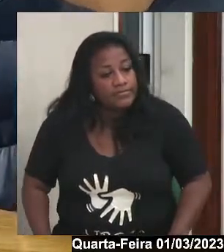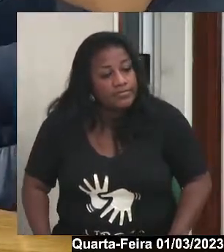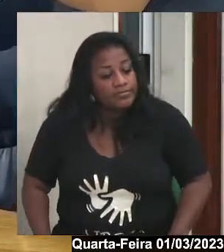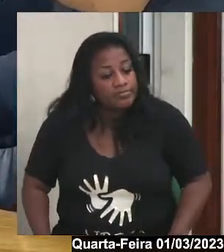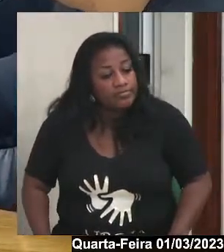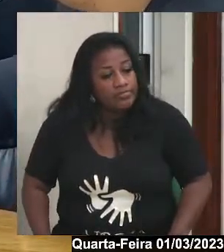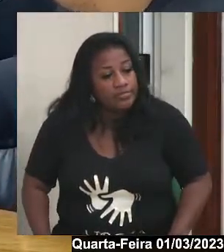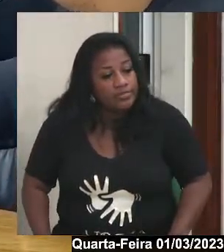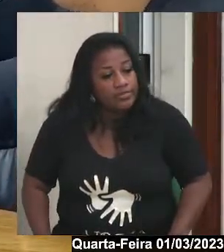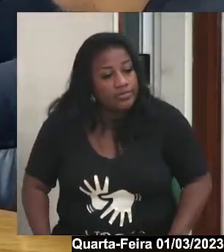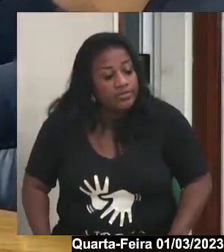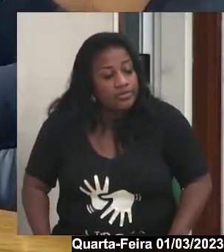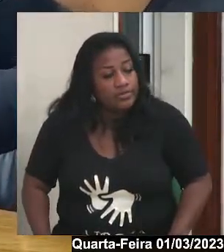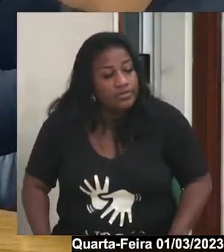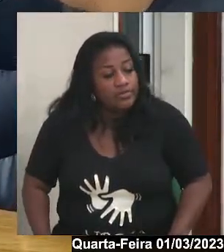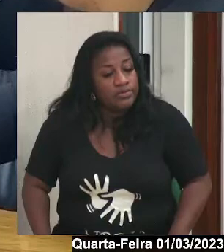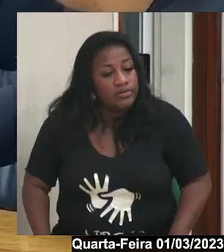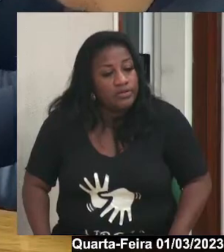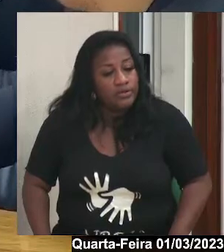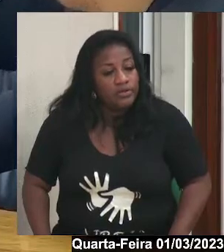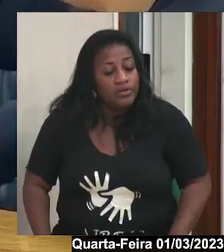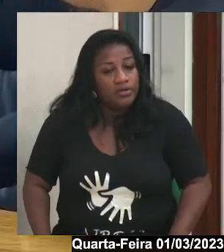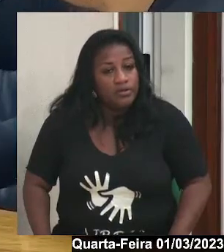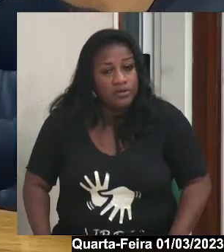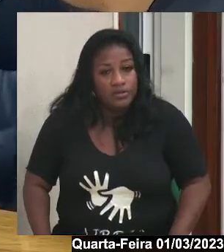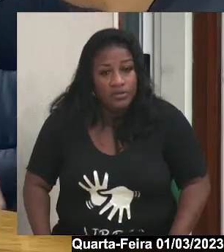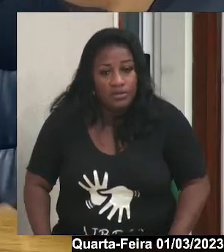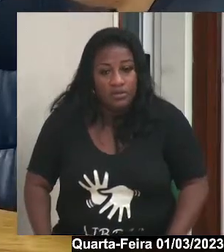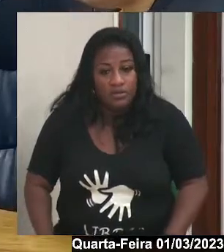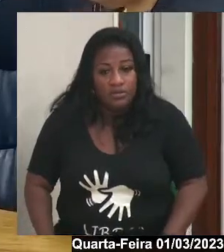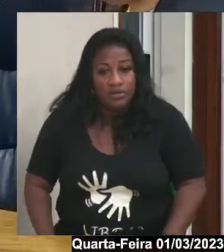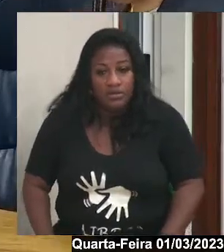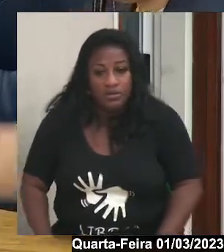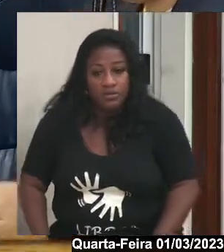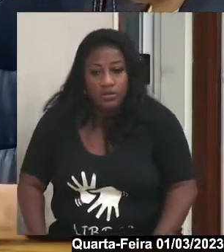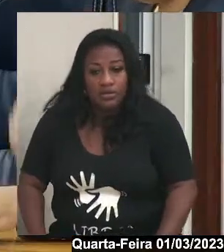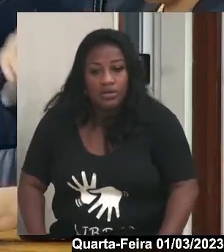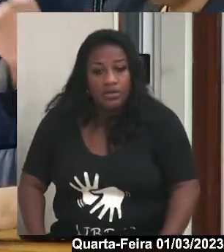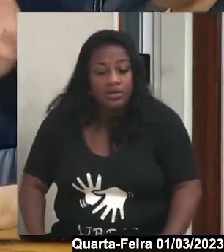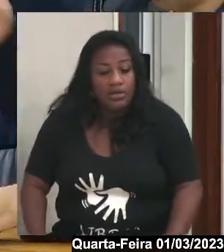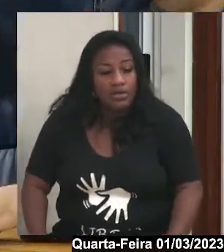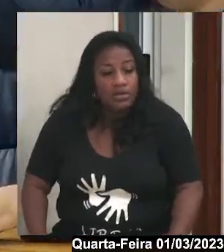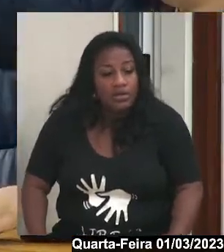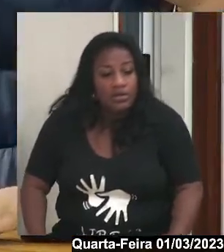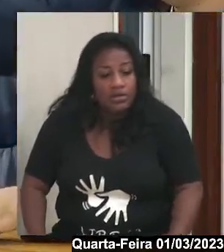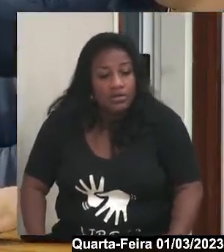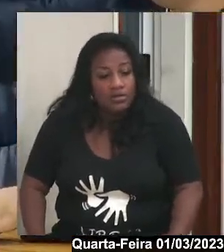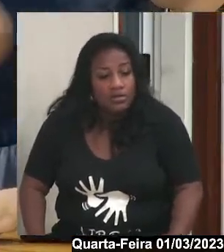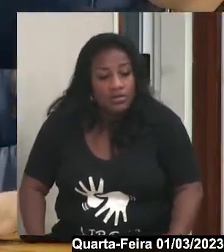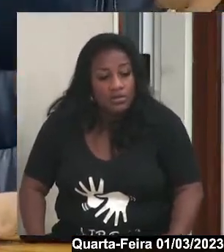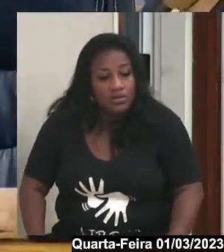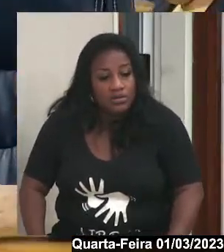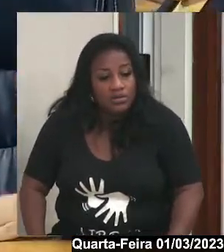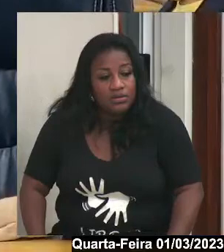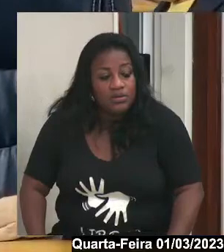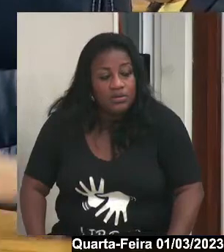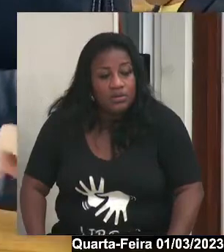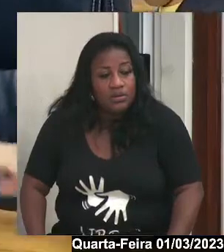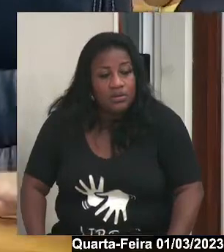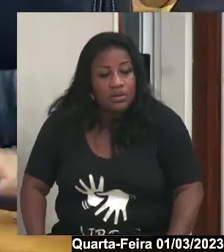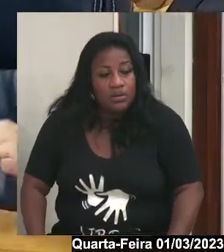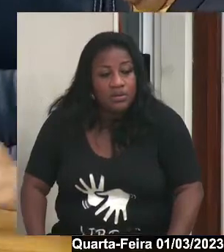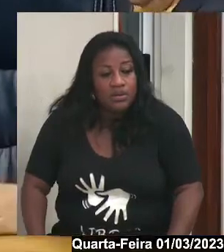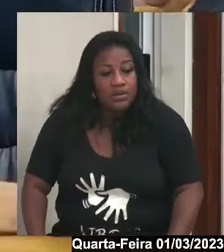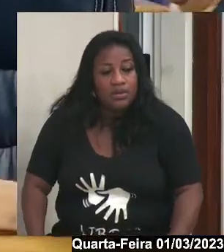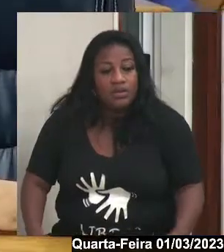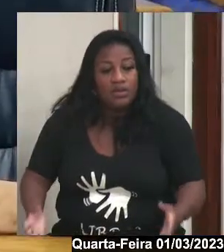ganhei a reforma da justiça? Agora eu já falo do vereador, por gentileza. Com a palavra, vereador Lúcio. Tá bom? Então, só para concluir,